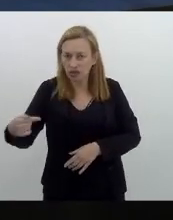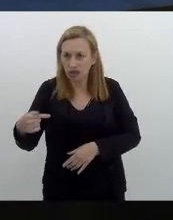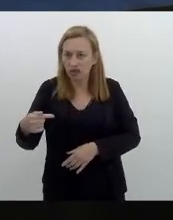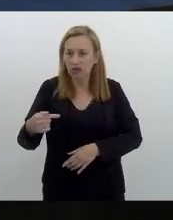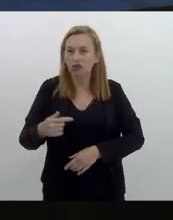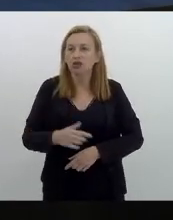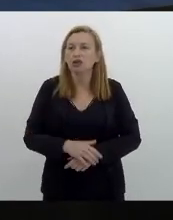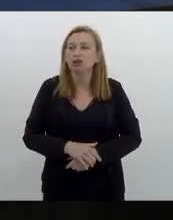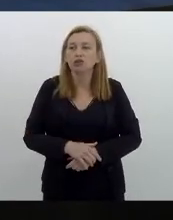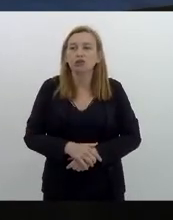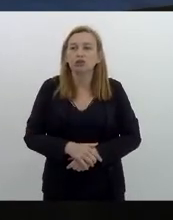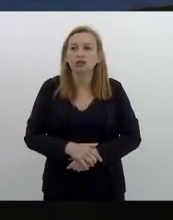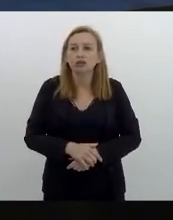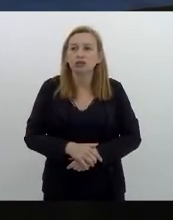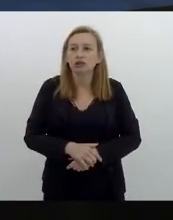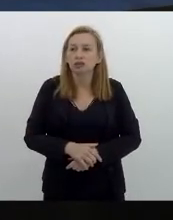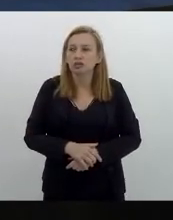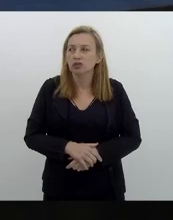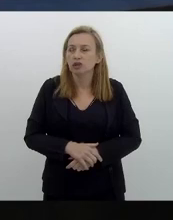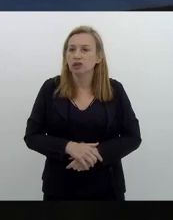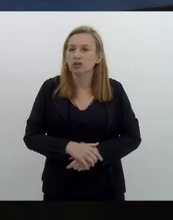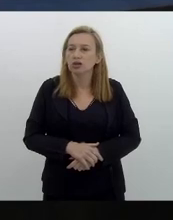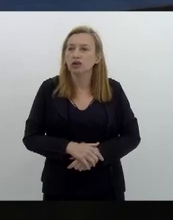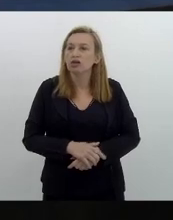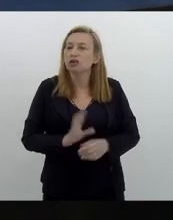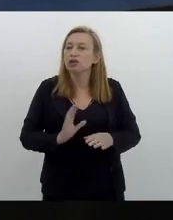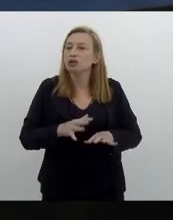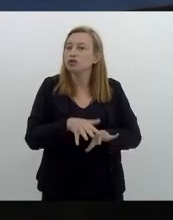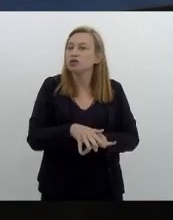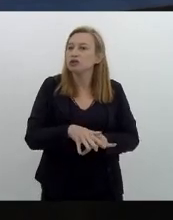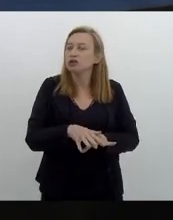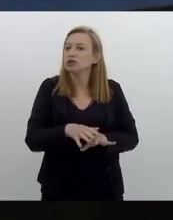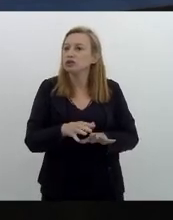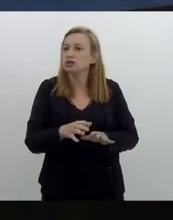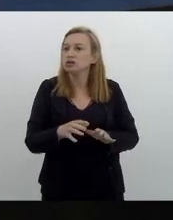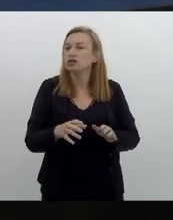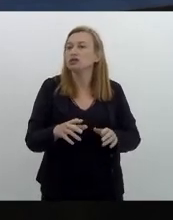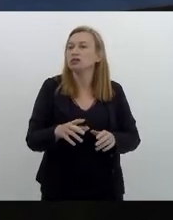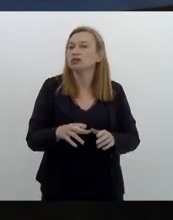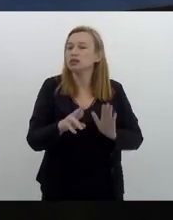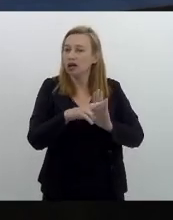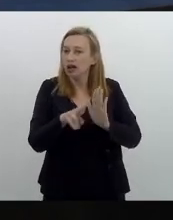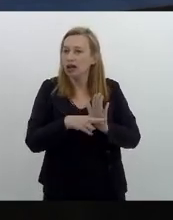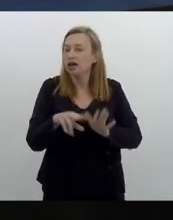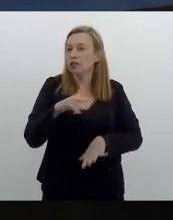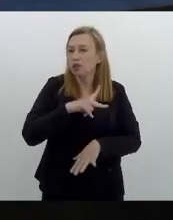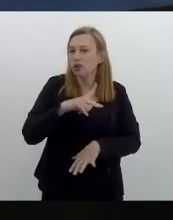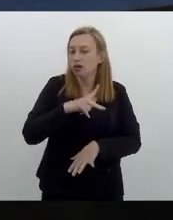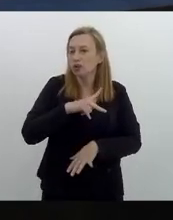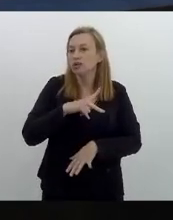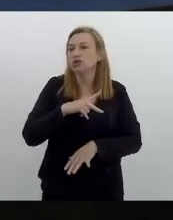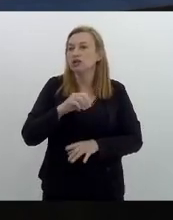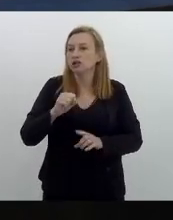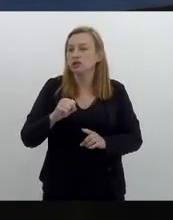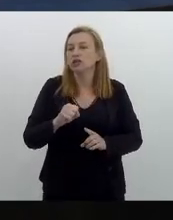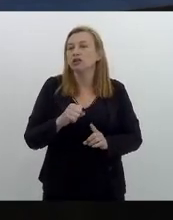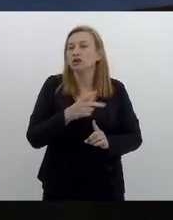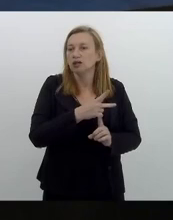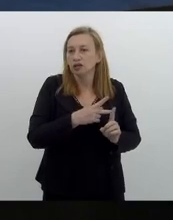considerado Atendido pela inclusão No regime próprio De previdência social RPPS do Estado